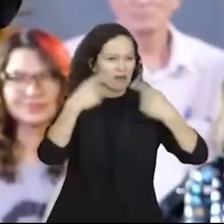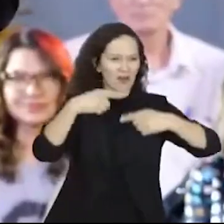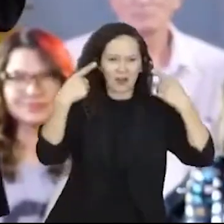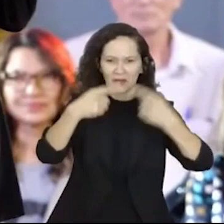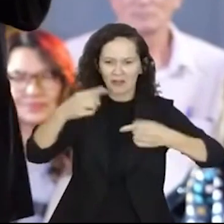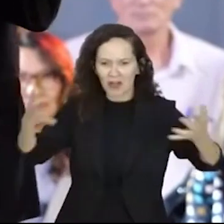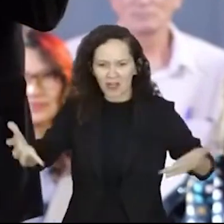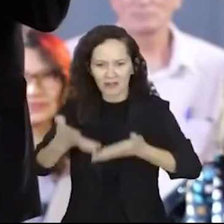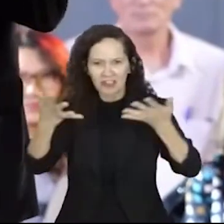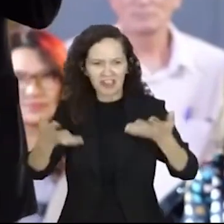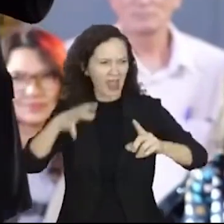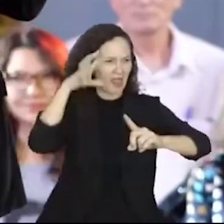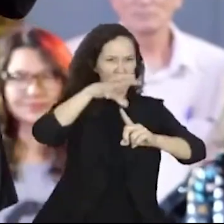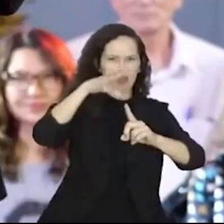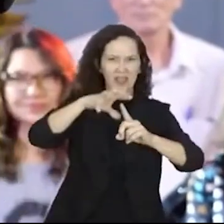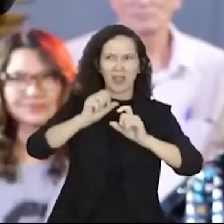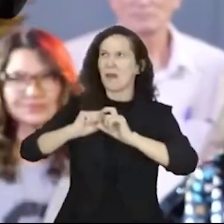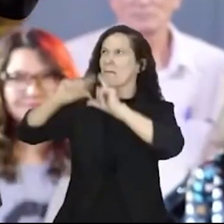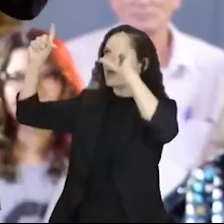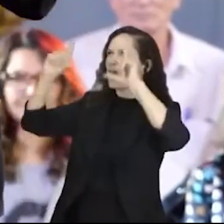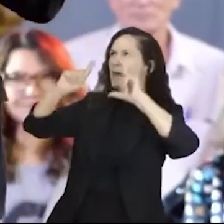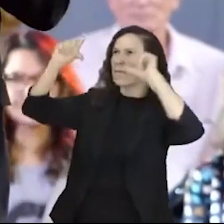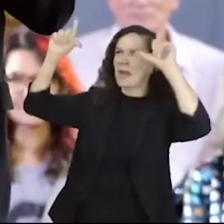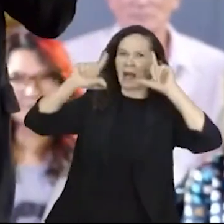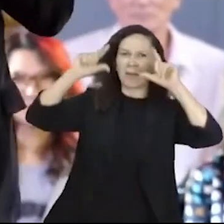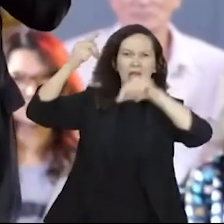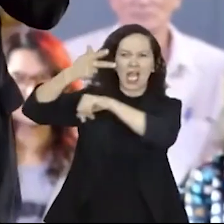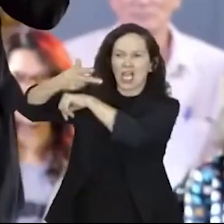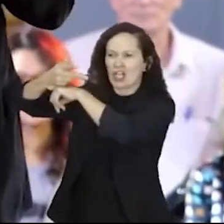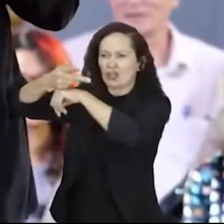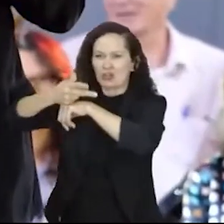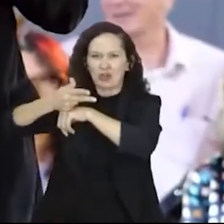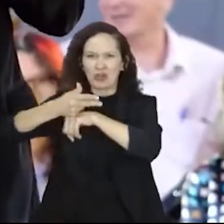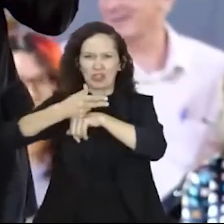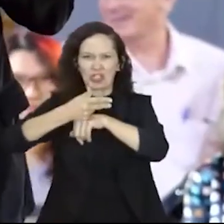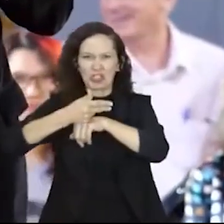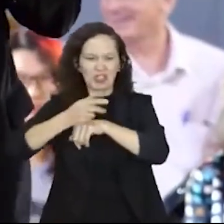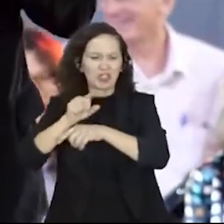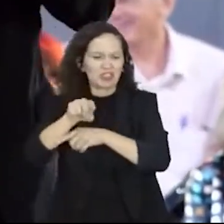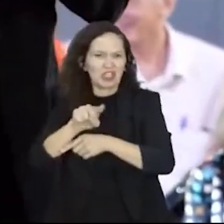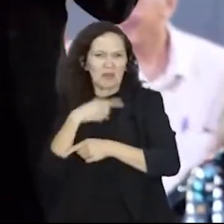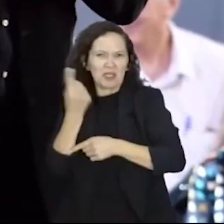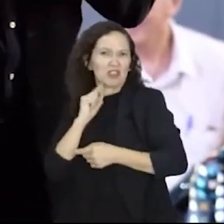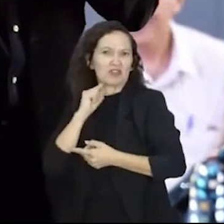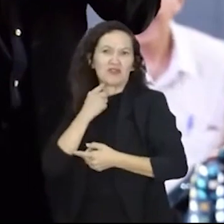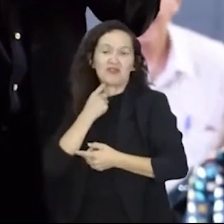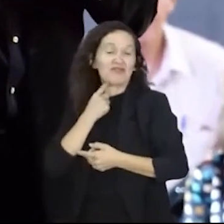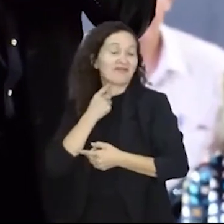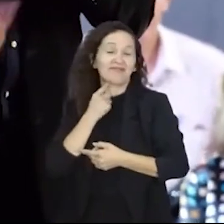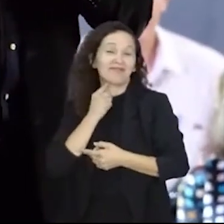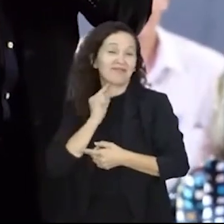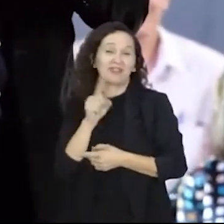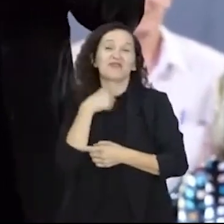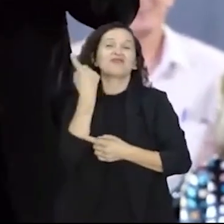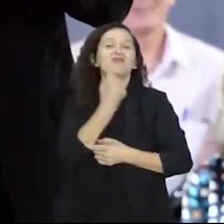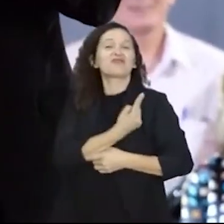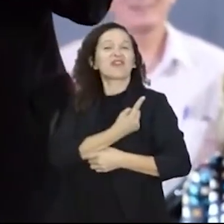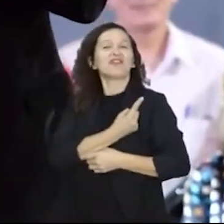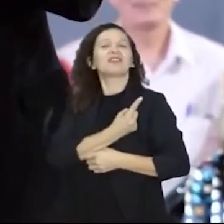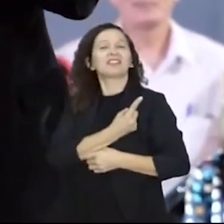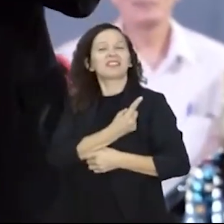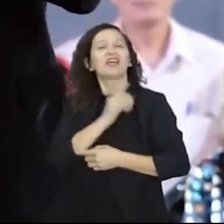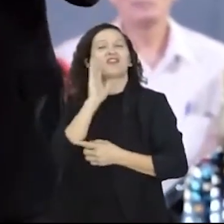outdoor, não adianta fazer drone, não adianta jogar bobagem para cá, porque nós estamos predestinados,